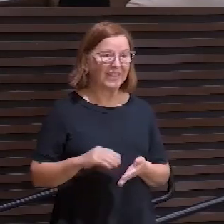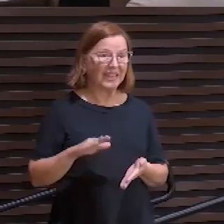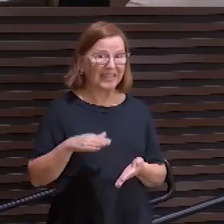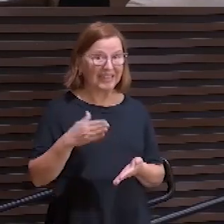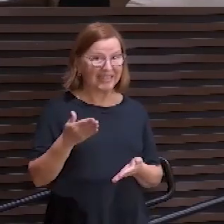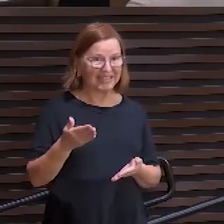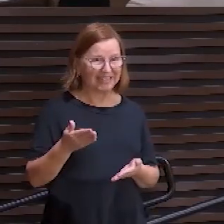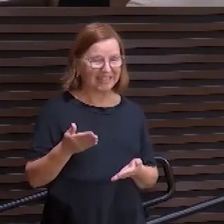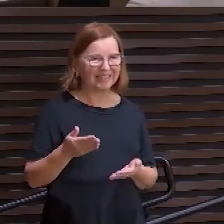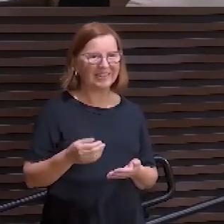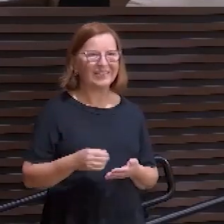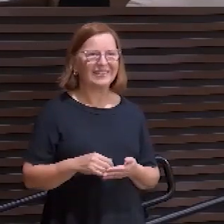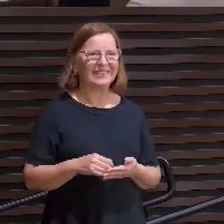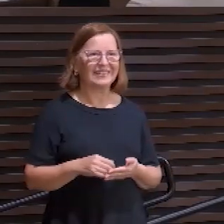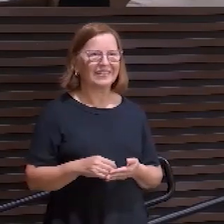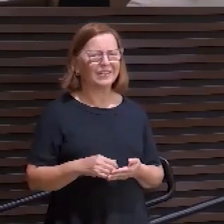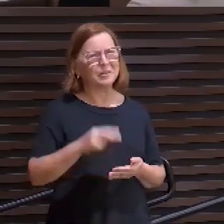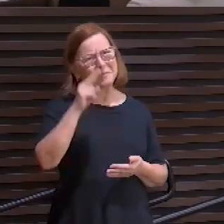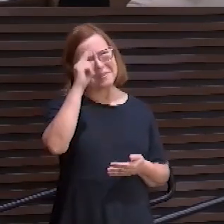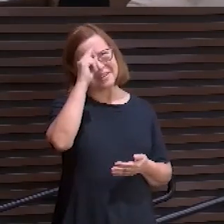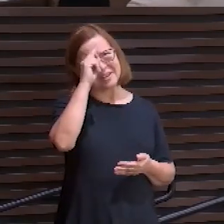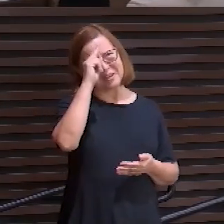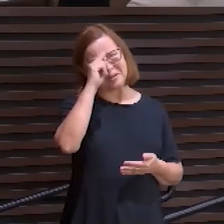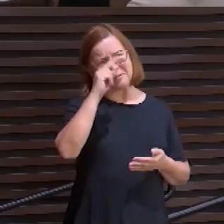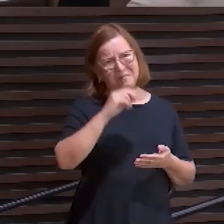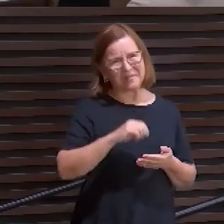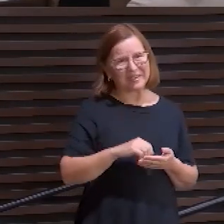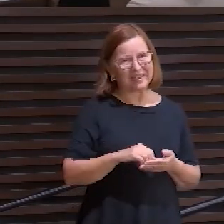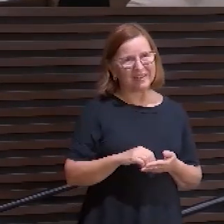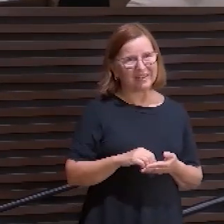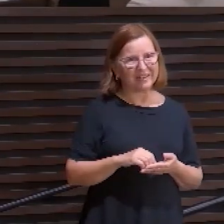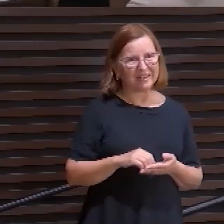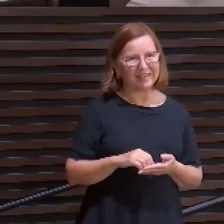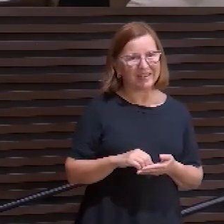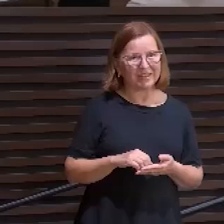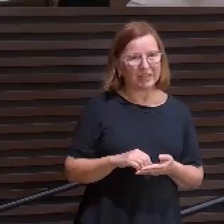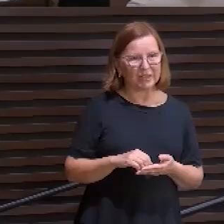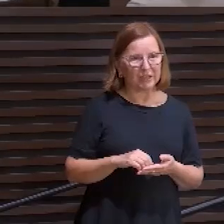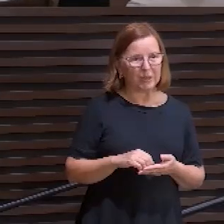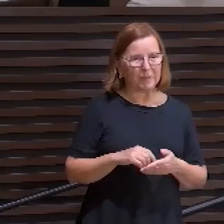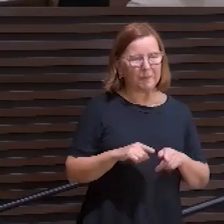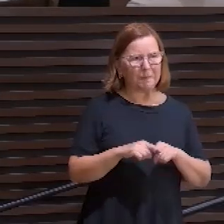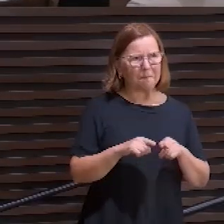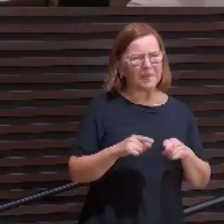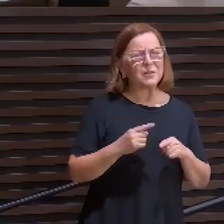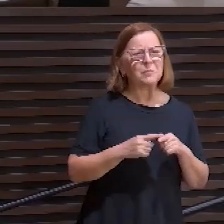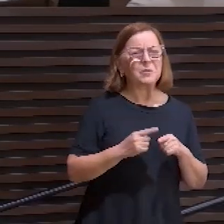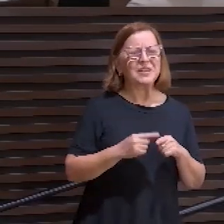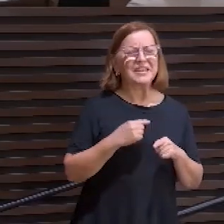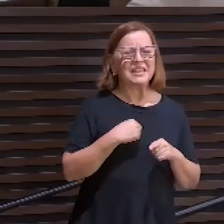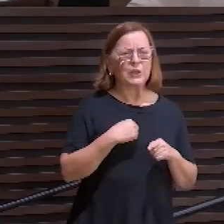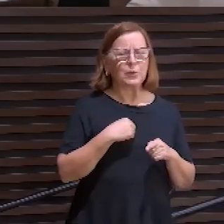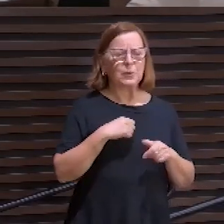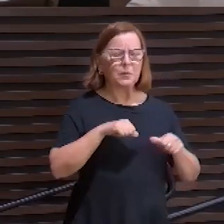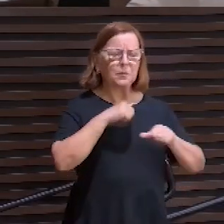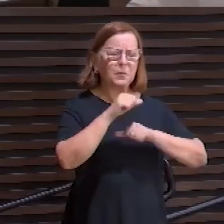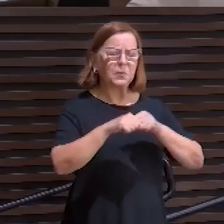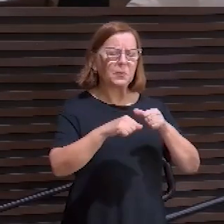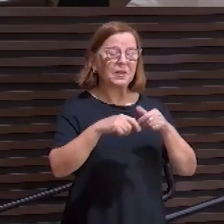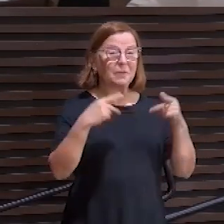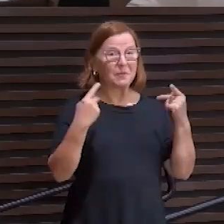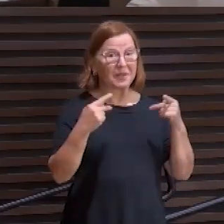Então, eu me lembrei de Calvino e disse, mas por que eu vou ter que saltar só porque tem um dia especial? Todos os dias